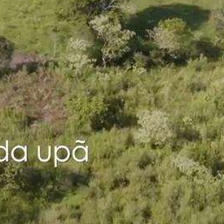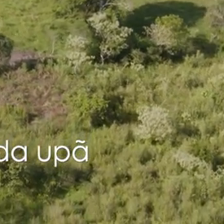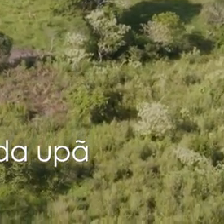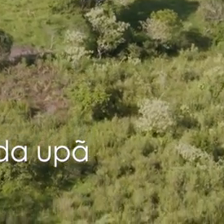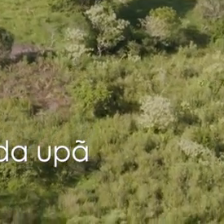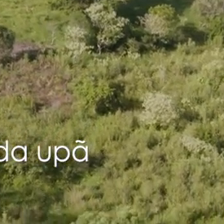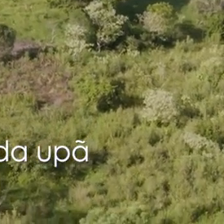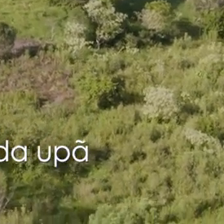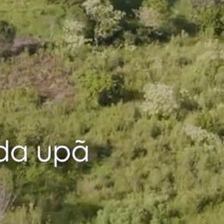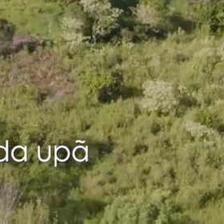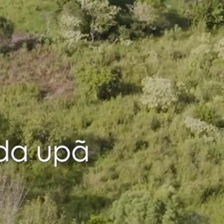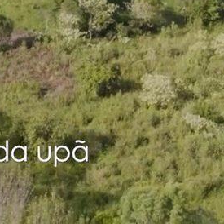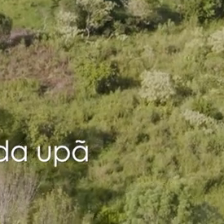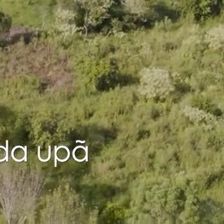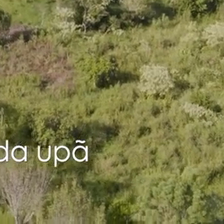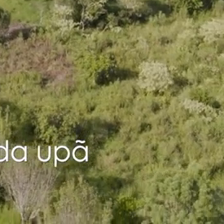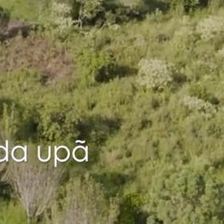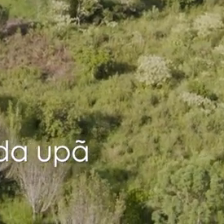Jajirovia,